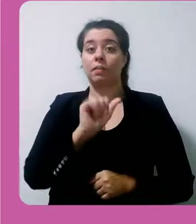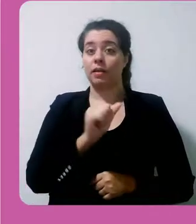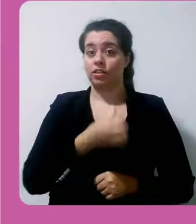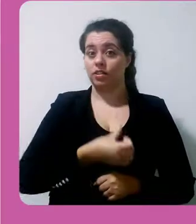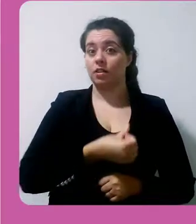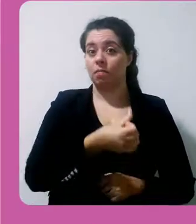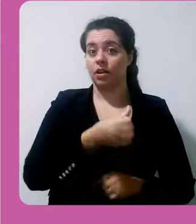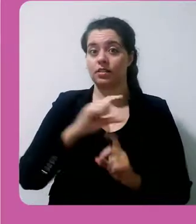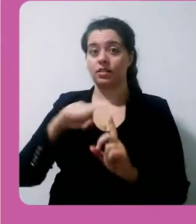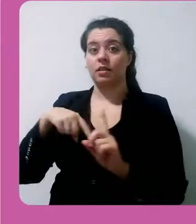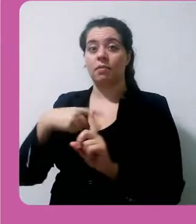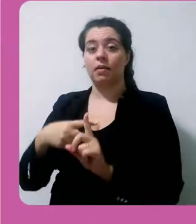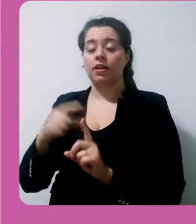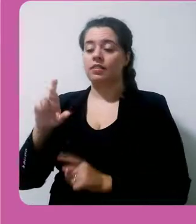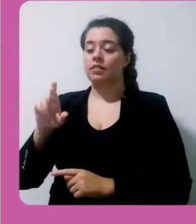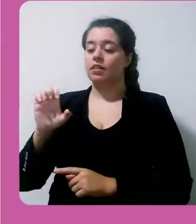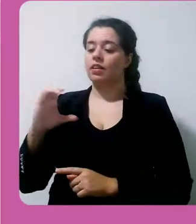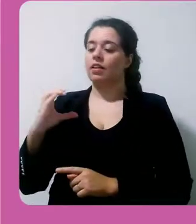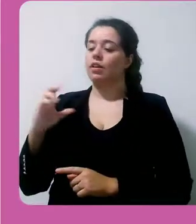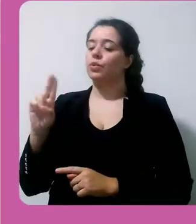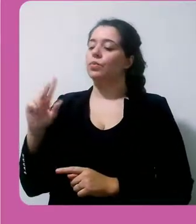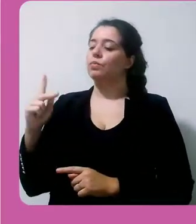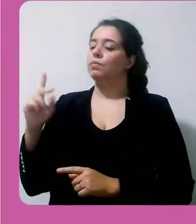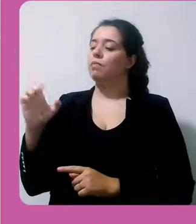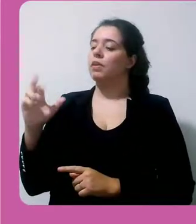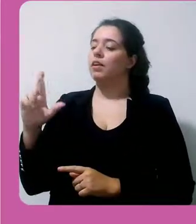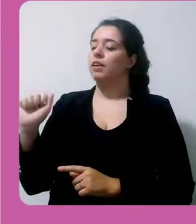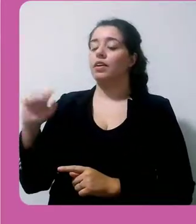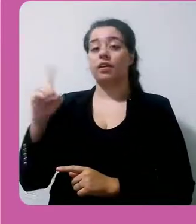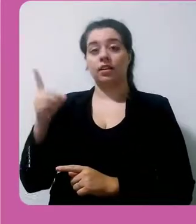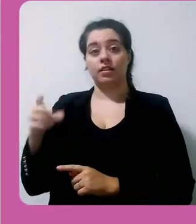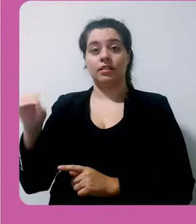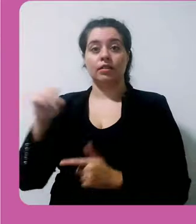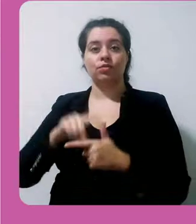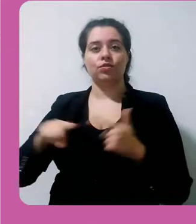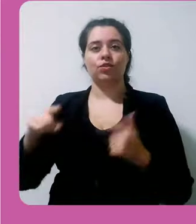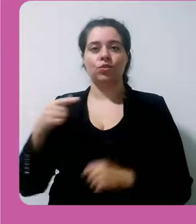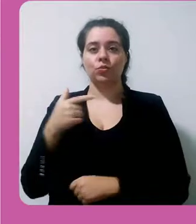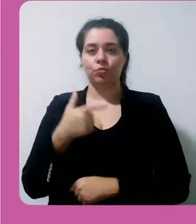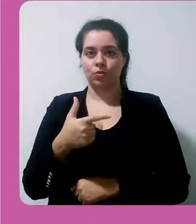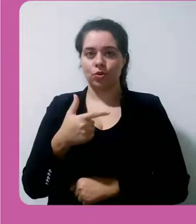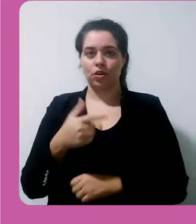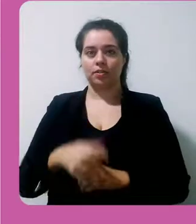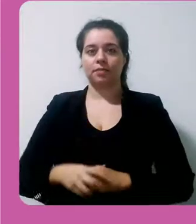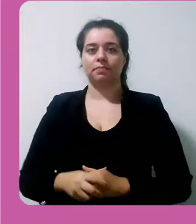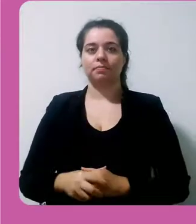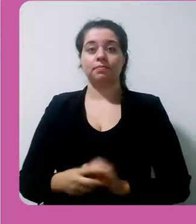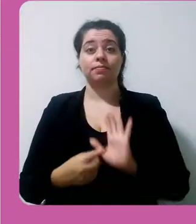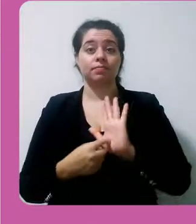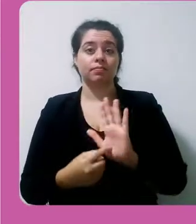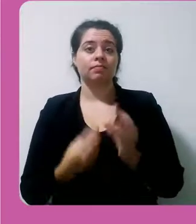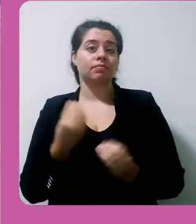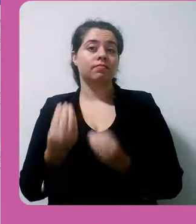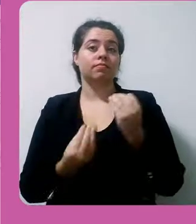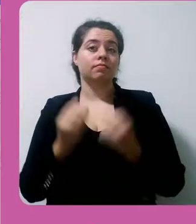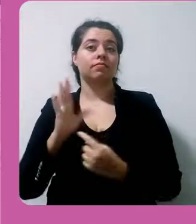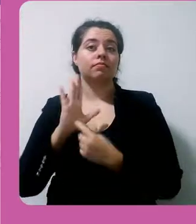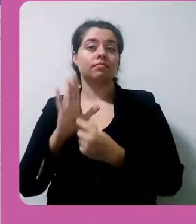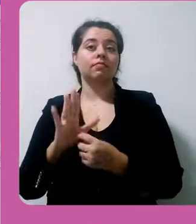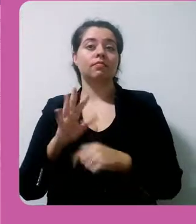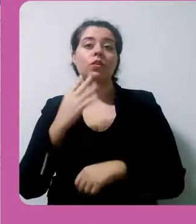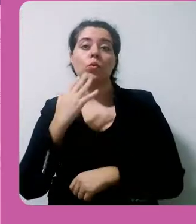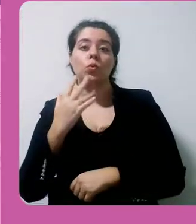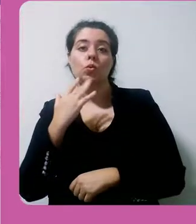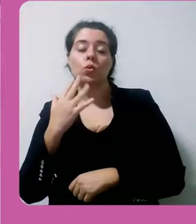vocês como é que ela pode aparecer colorida, verde e vermelha, para aprovados e reprovados.